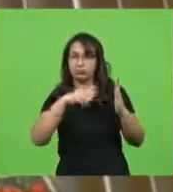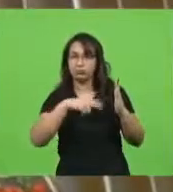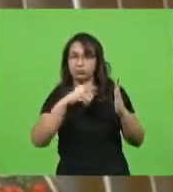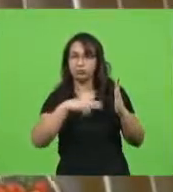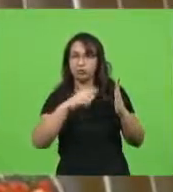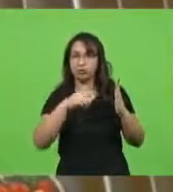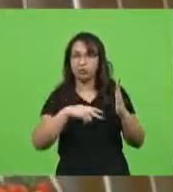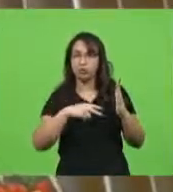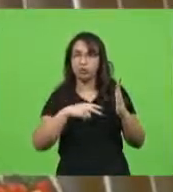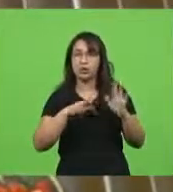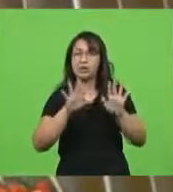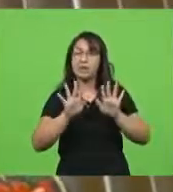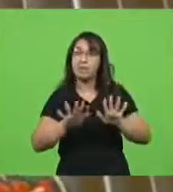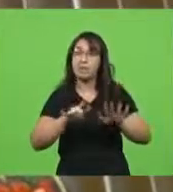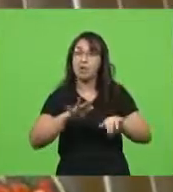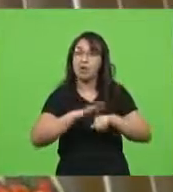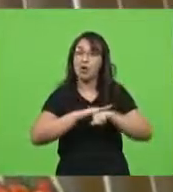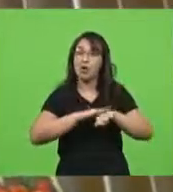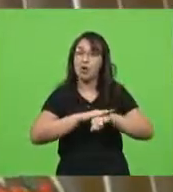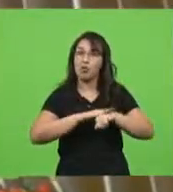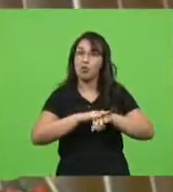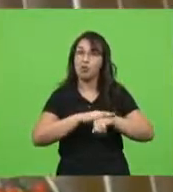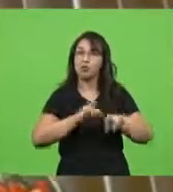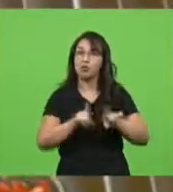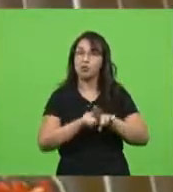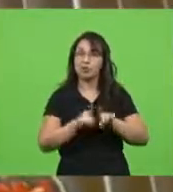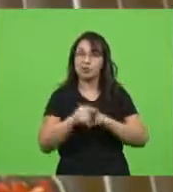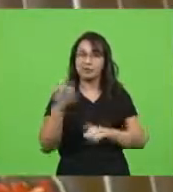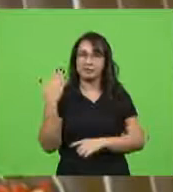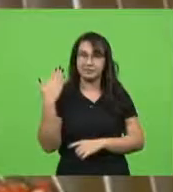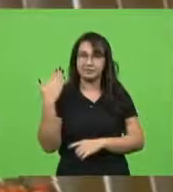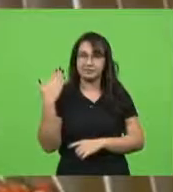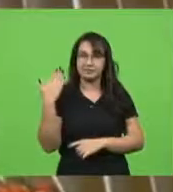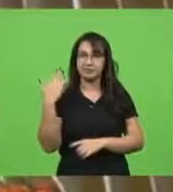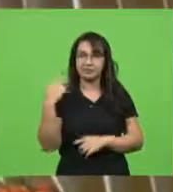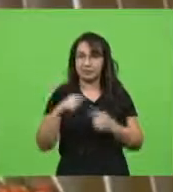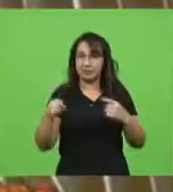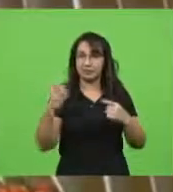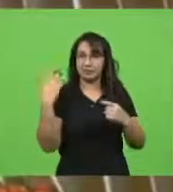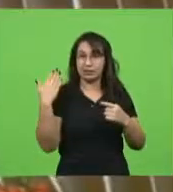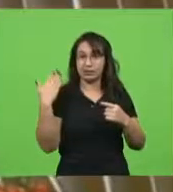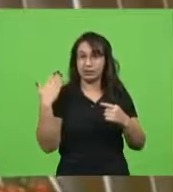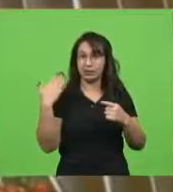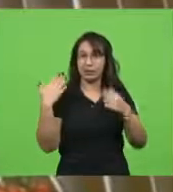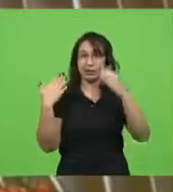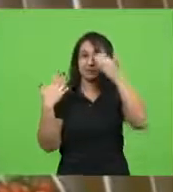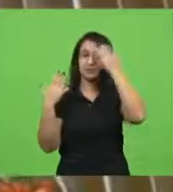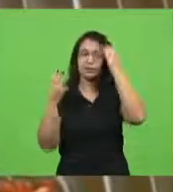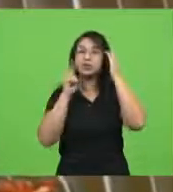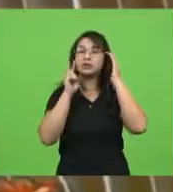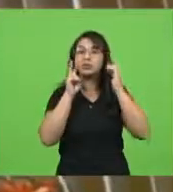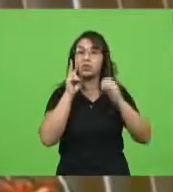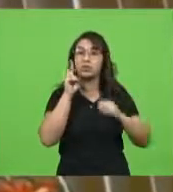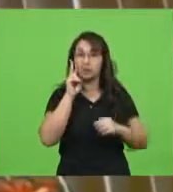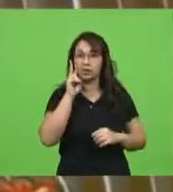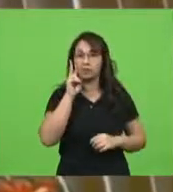mas conversei também com o comandante-geral algum tempo atrás, semana passada, na segunda-feira, inclusive, na reunião do colegiado, né?